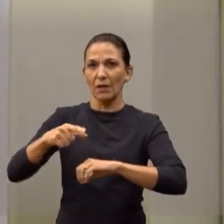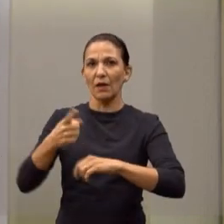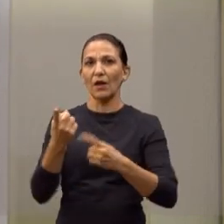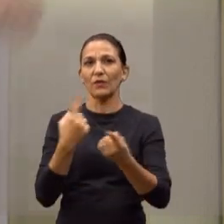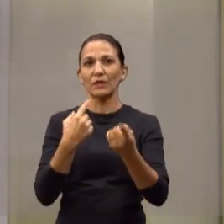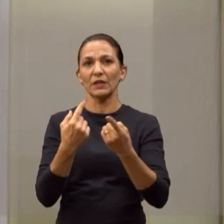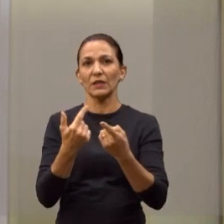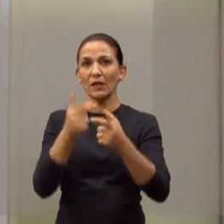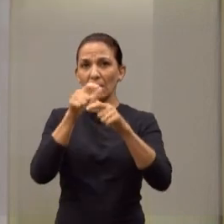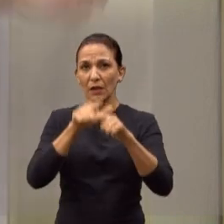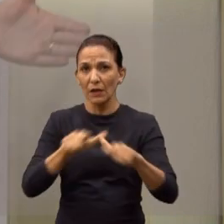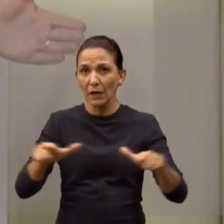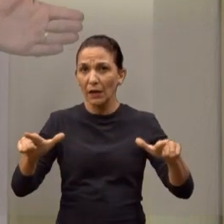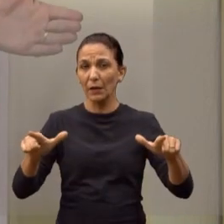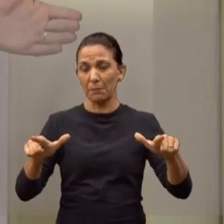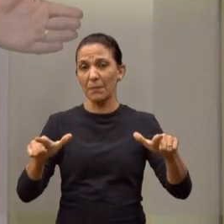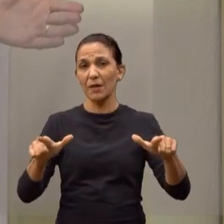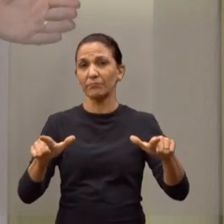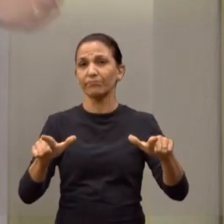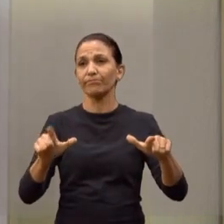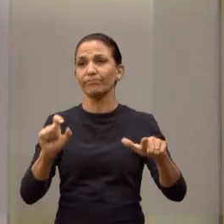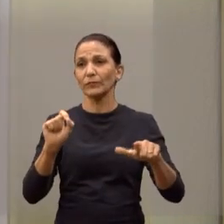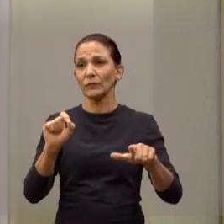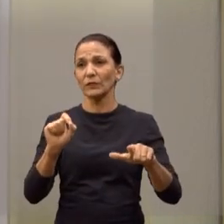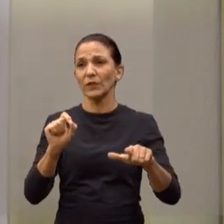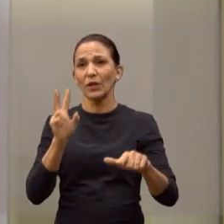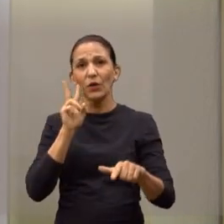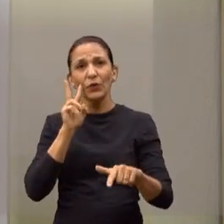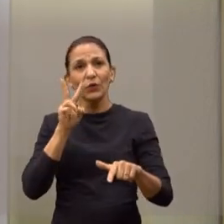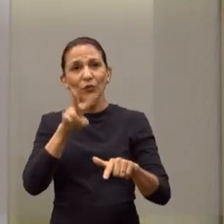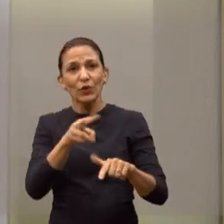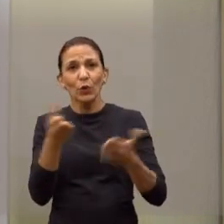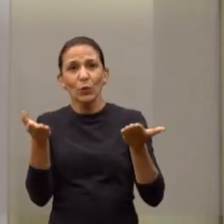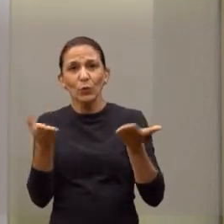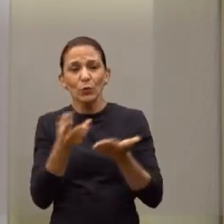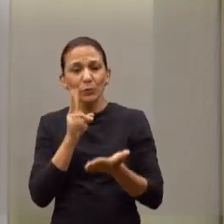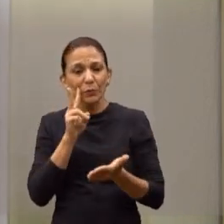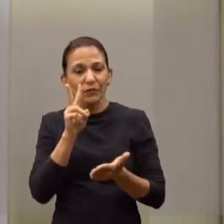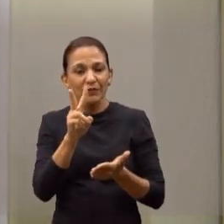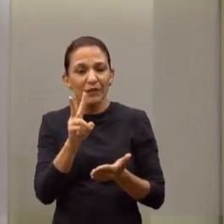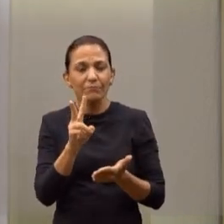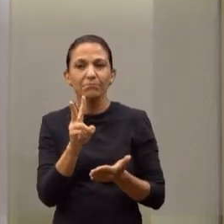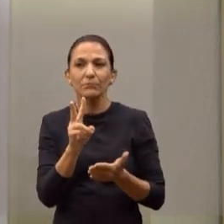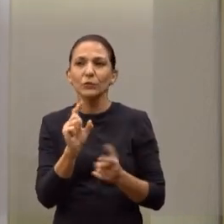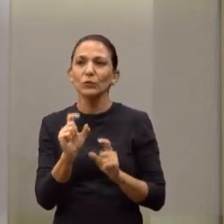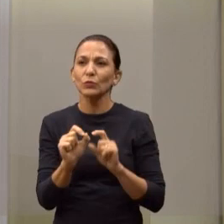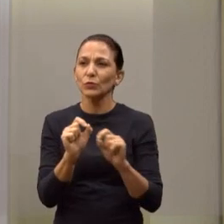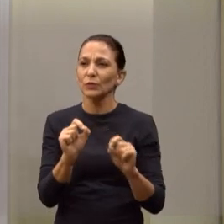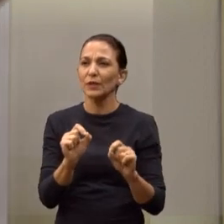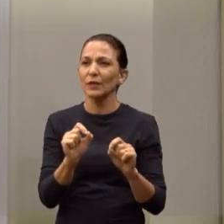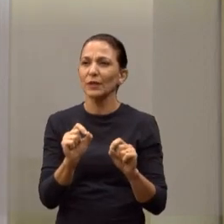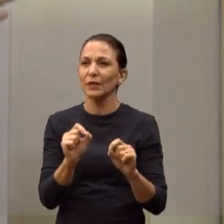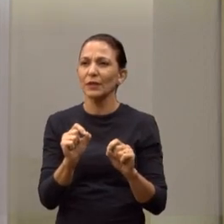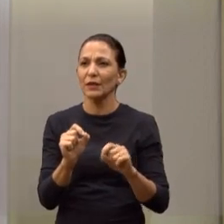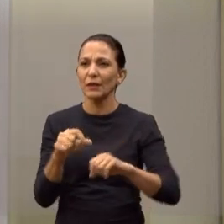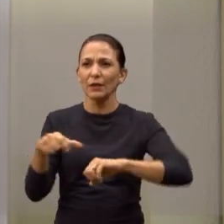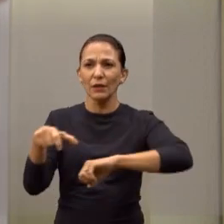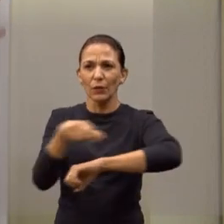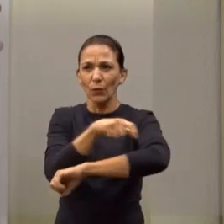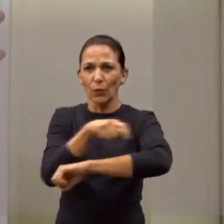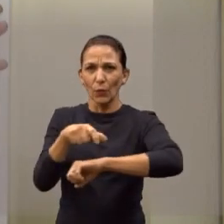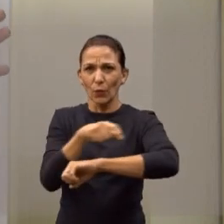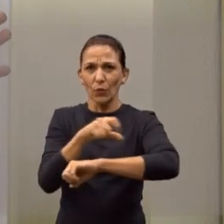de Arruda Campos na Avenida das Indústrias eu passei no local hoje para conferir e as guias